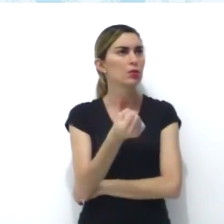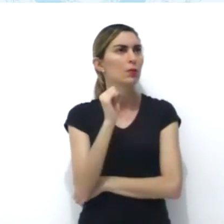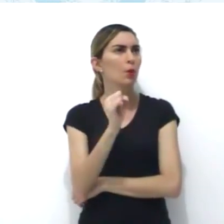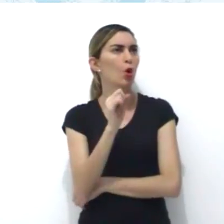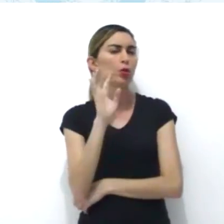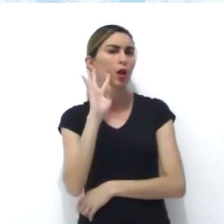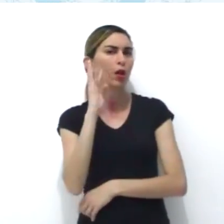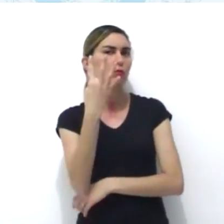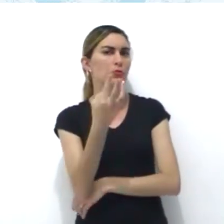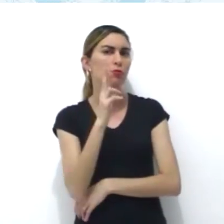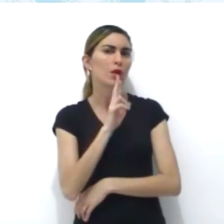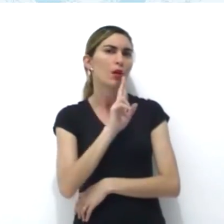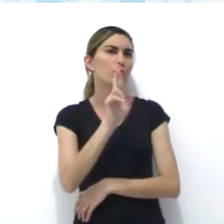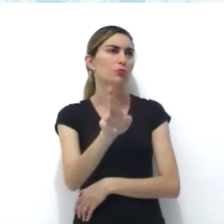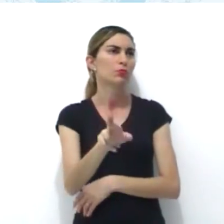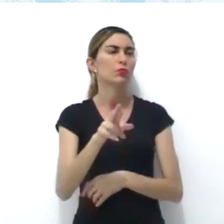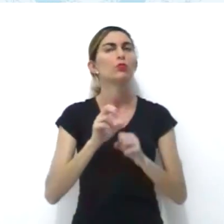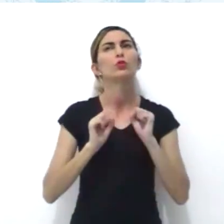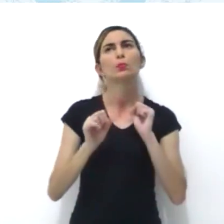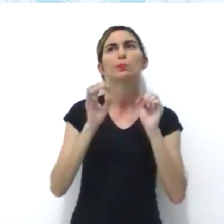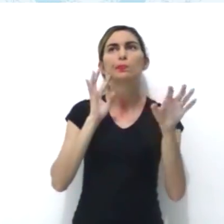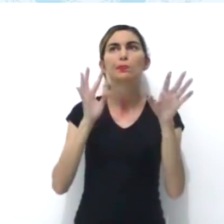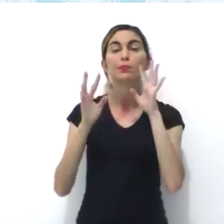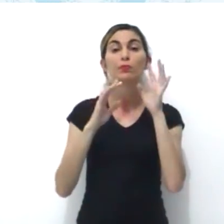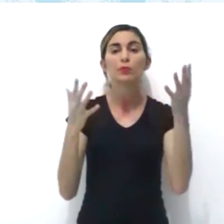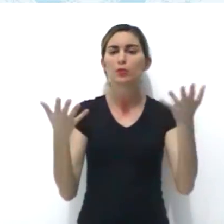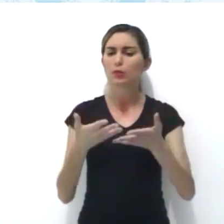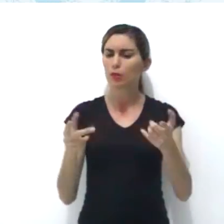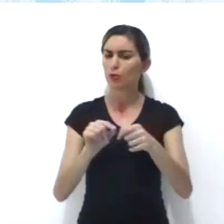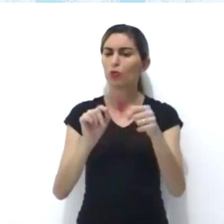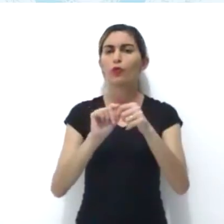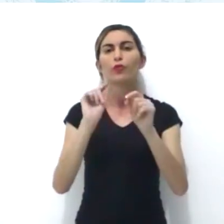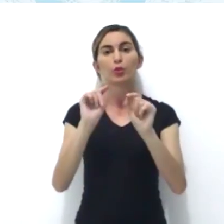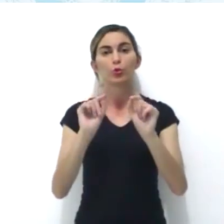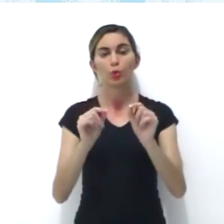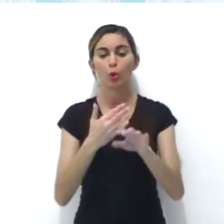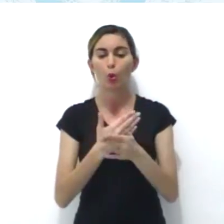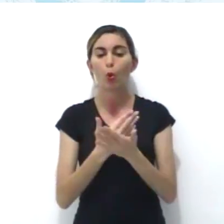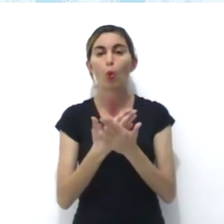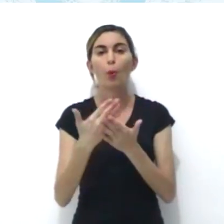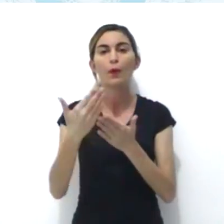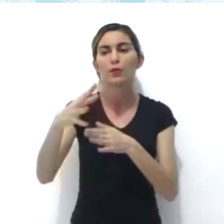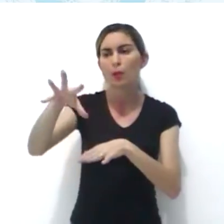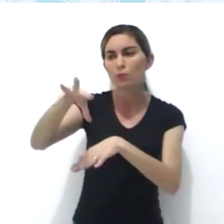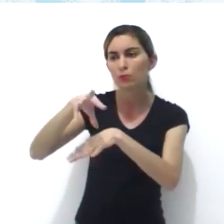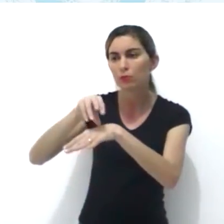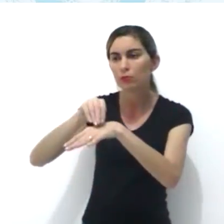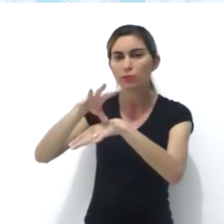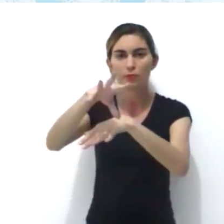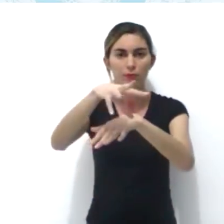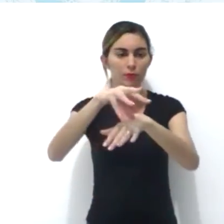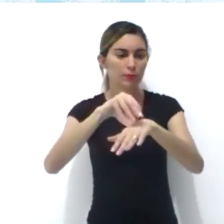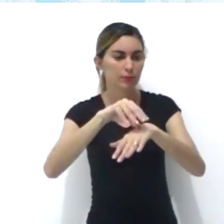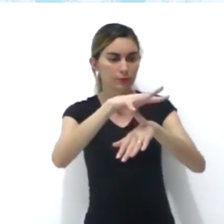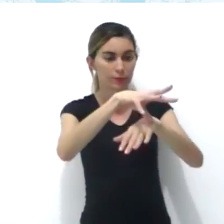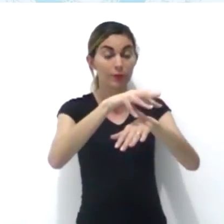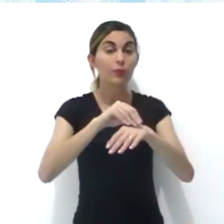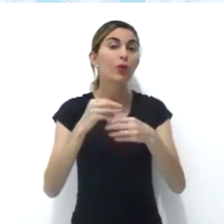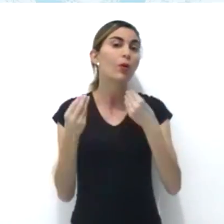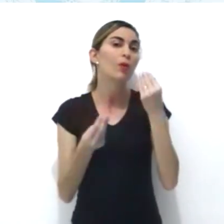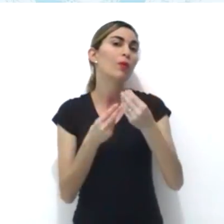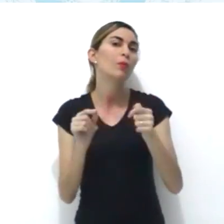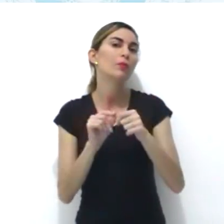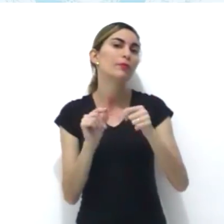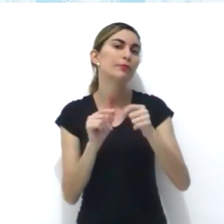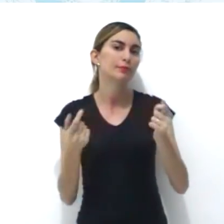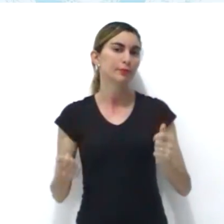uma hipótese? Uma possível solução para esse meu problema. E agora eu faço o quê? Eu vou começar a coletar dados. Como é que eu posso